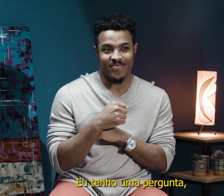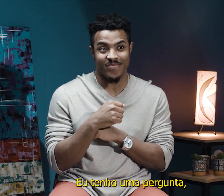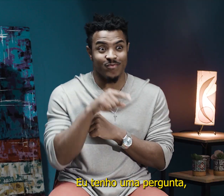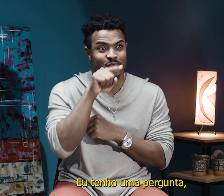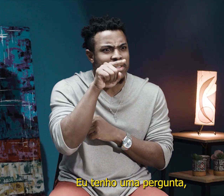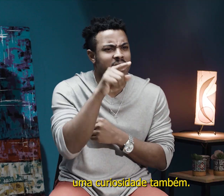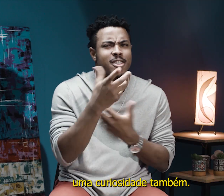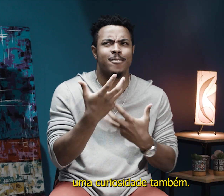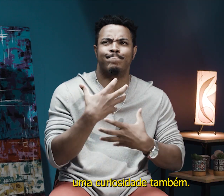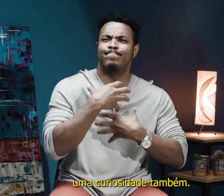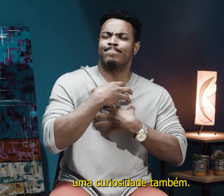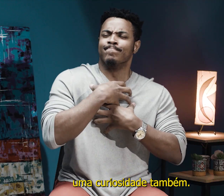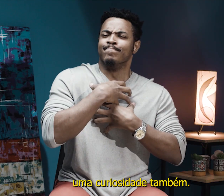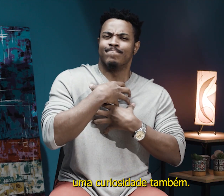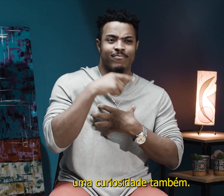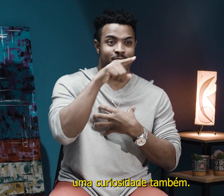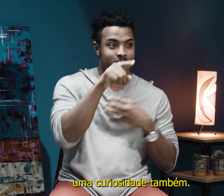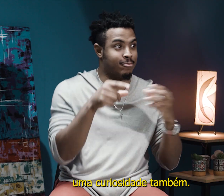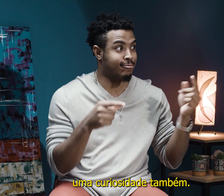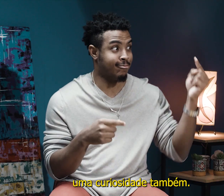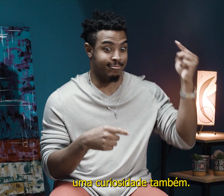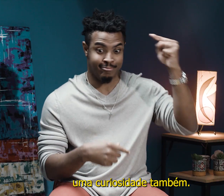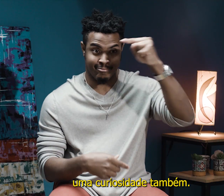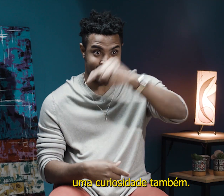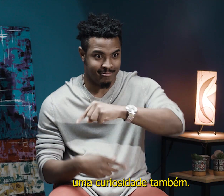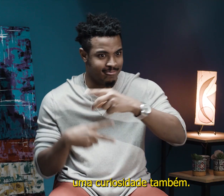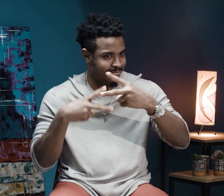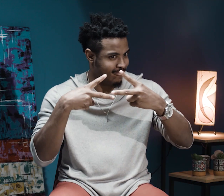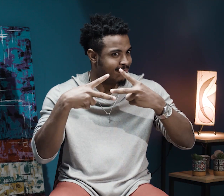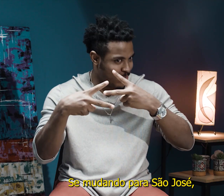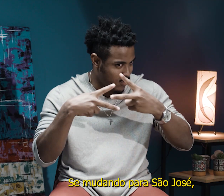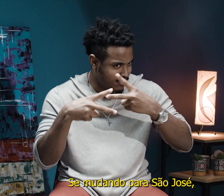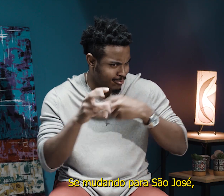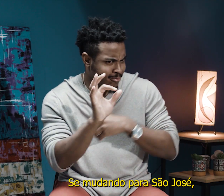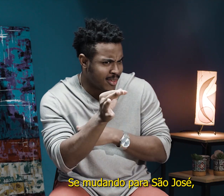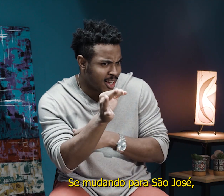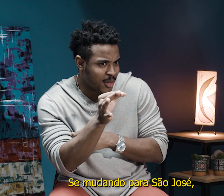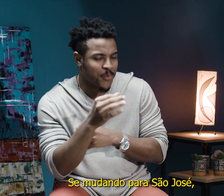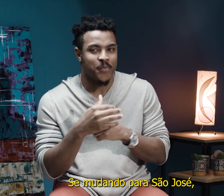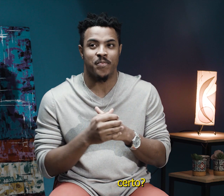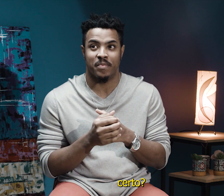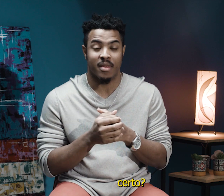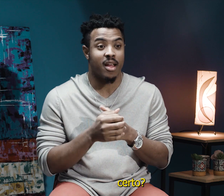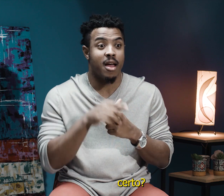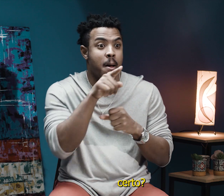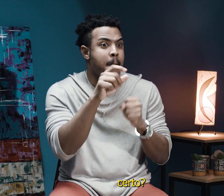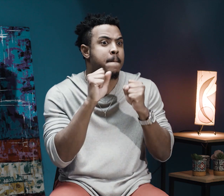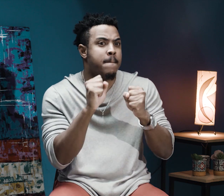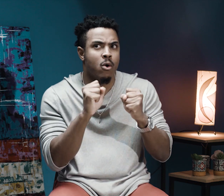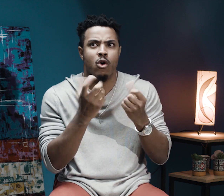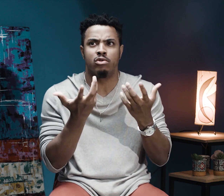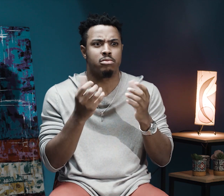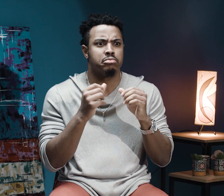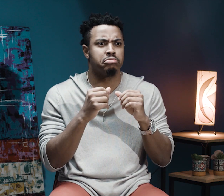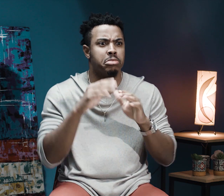Eu tenho uma pergunta, uma curiosidade também. Se mudando para São José, certo?